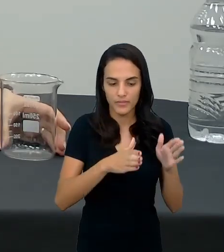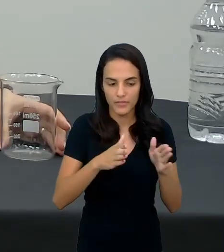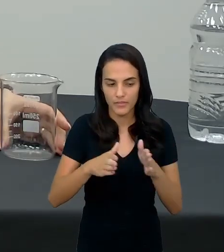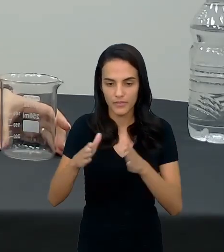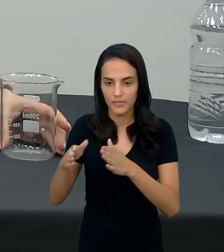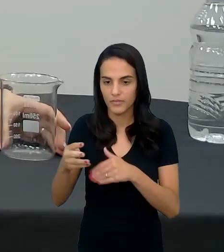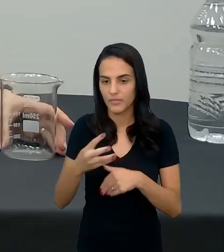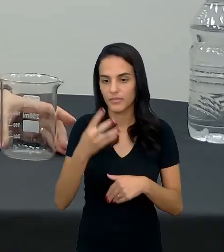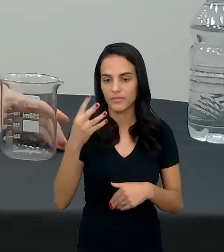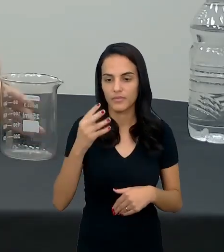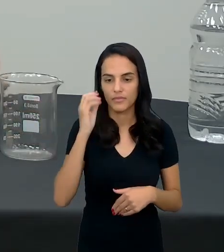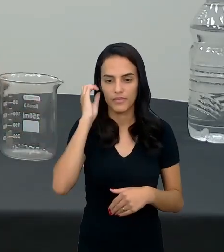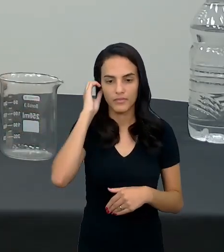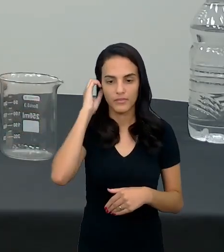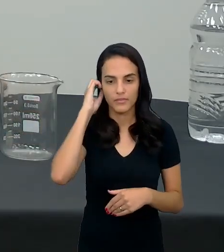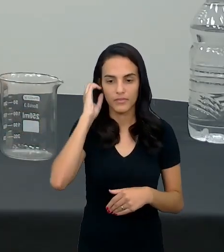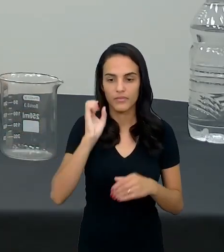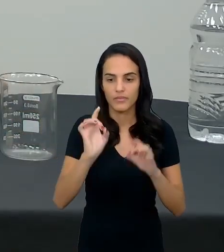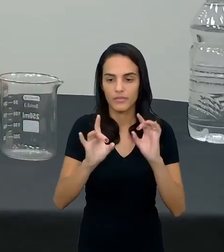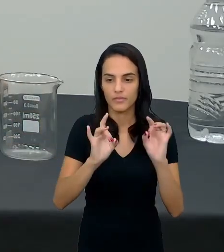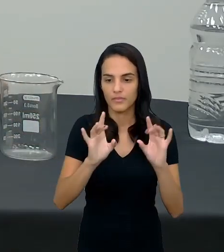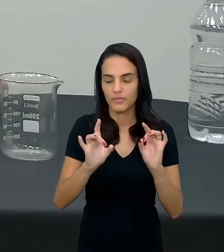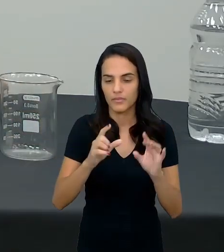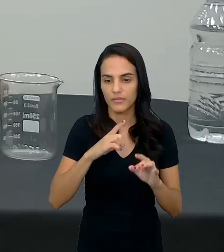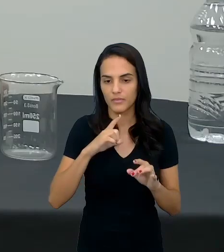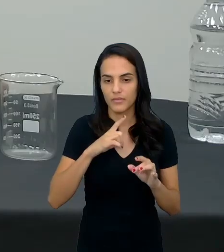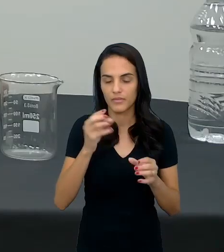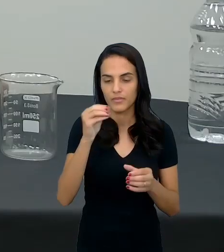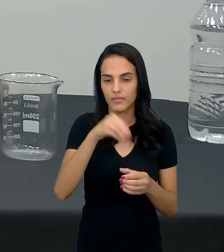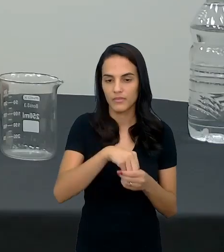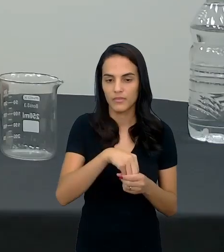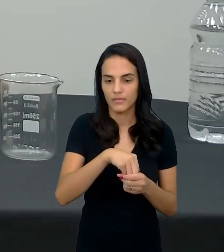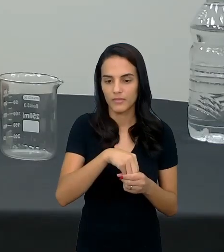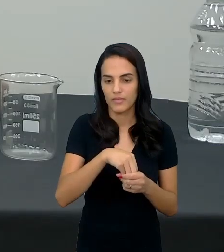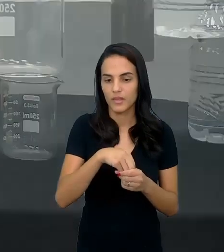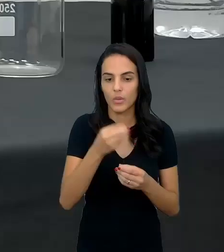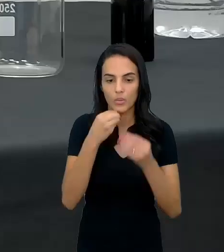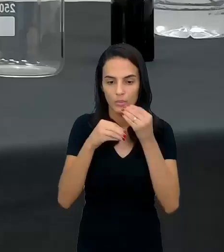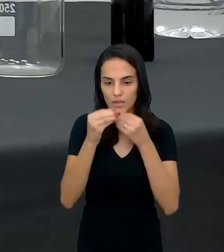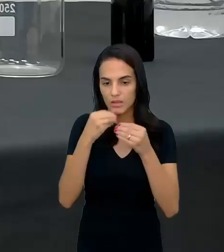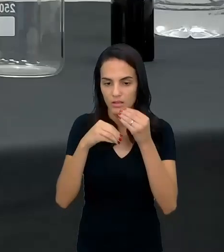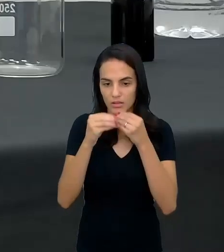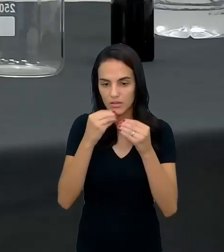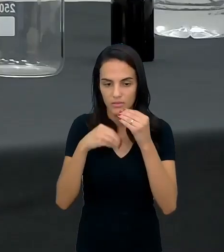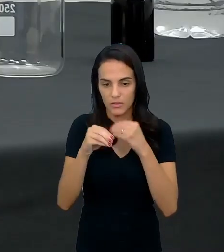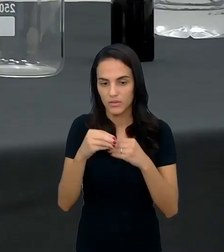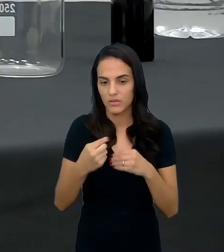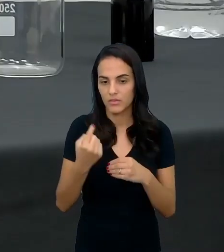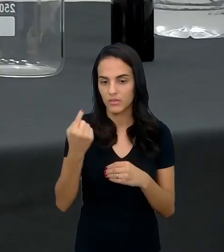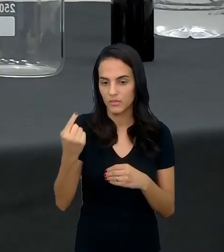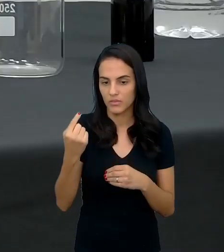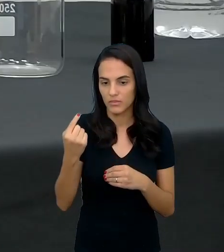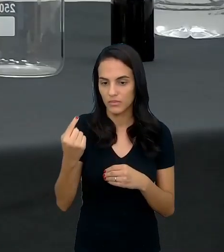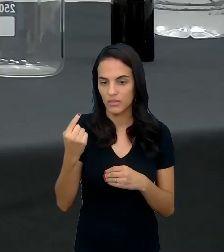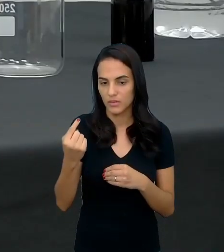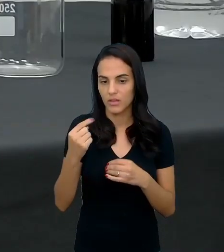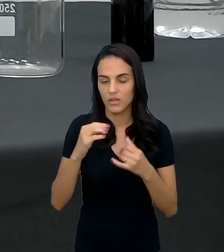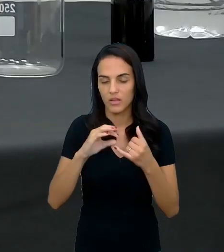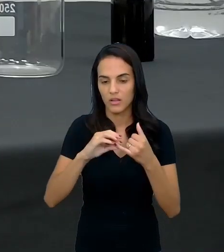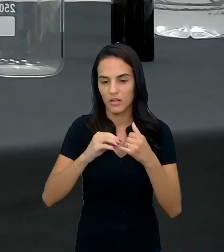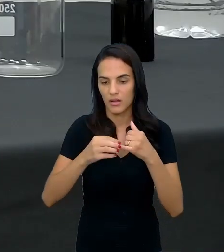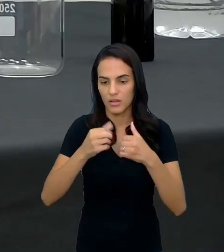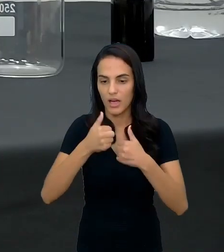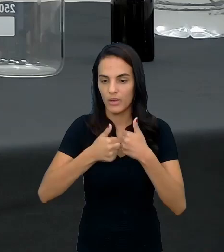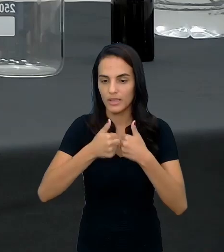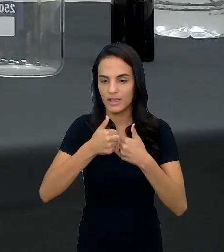4 beckers e em cada um deles eu coloquei aí alimentos, né? Então eu coloquei, olha só, aqui eu coloquei um pouquinho